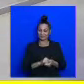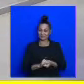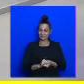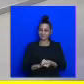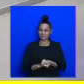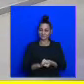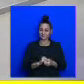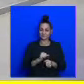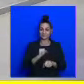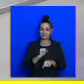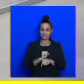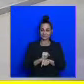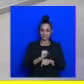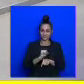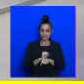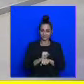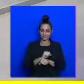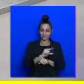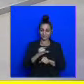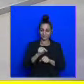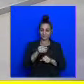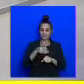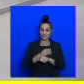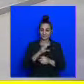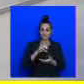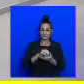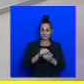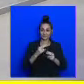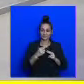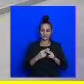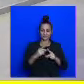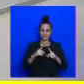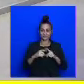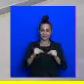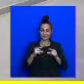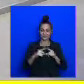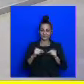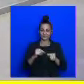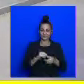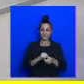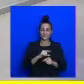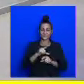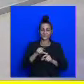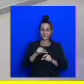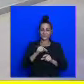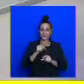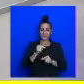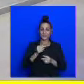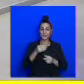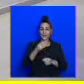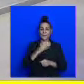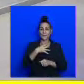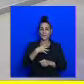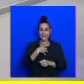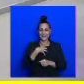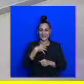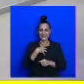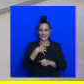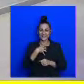confirmações. Aguardando a validação do sorteio com a matriz da Caixa em Brasília. Para o sorteio